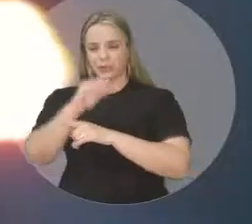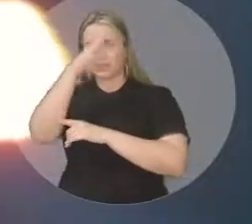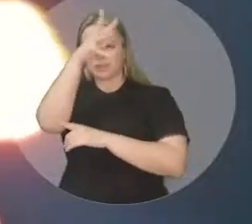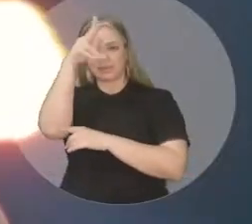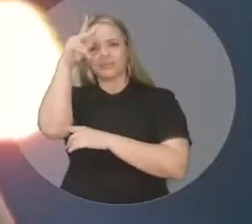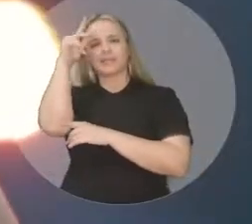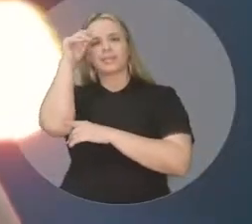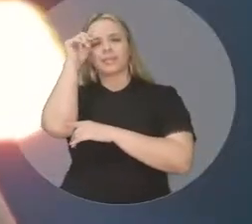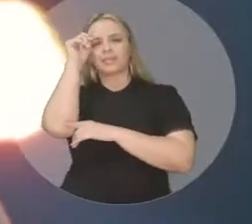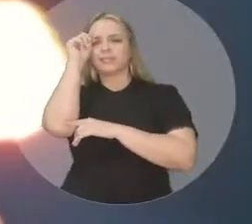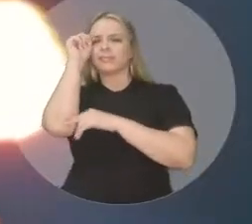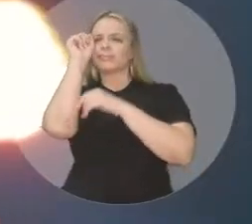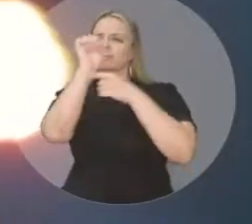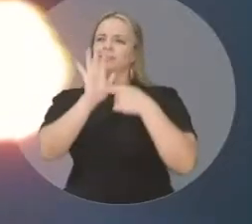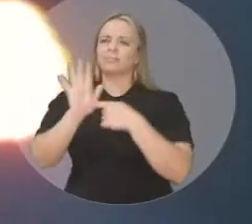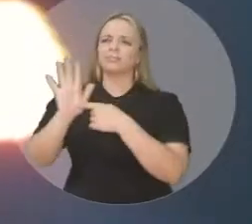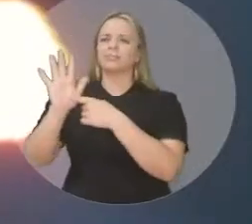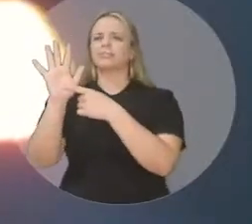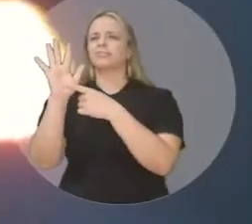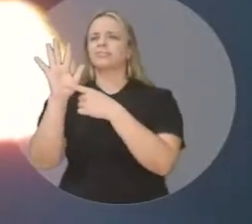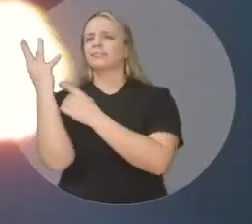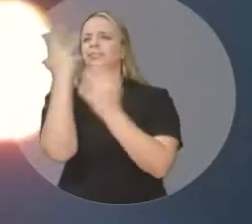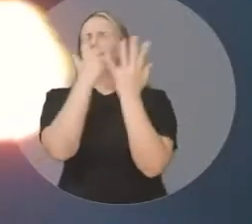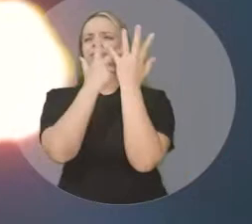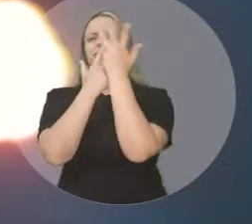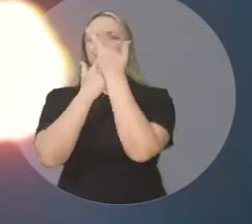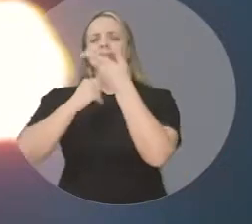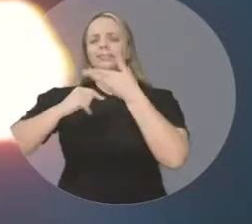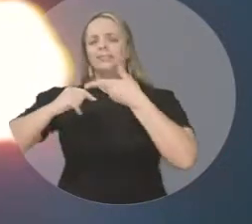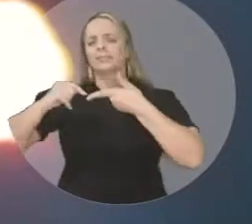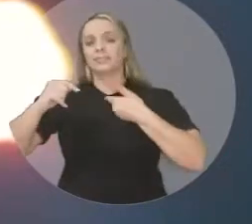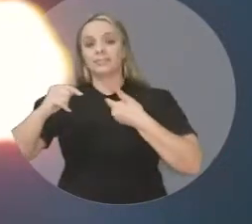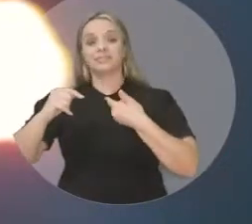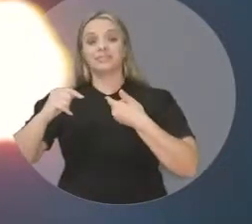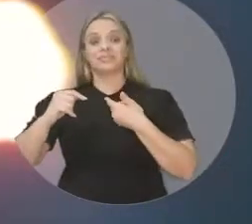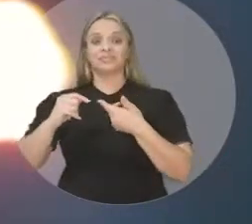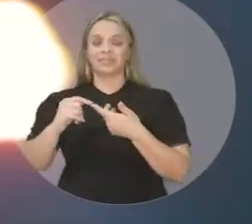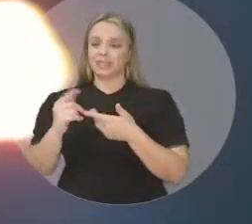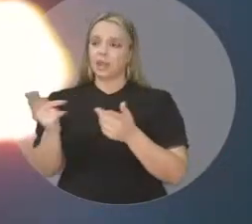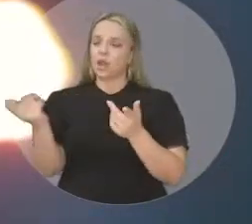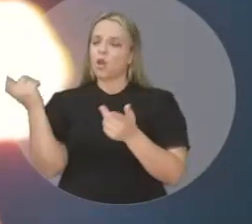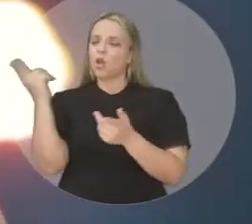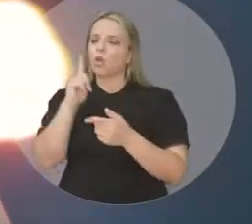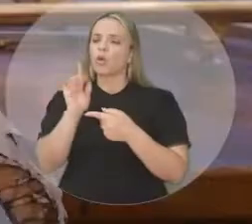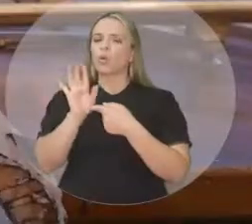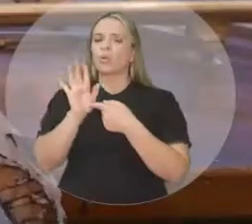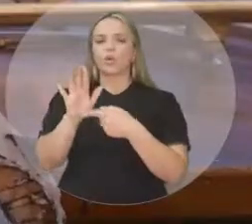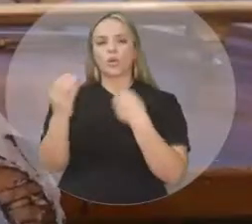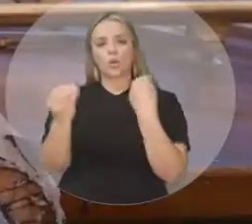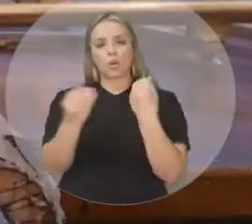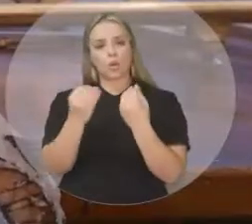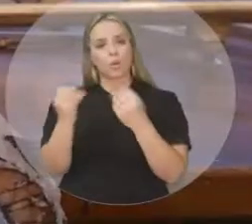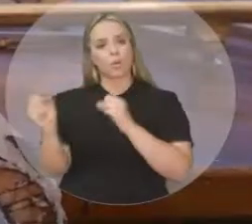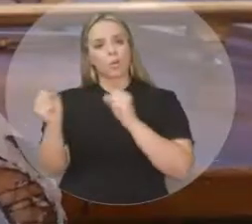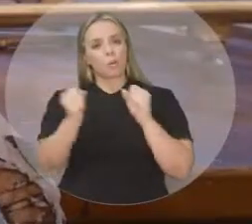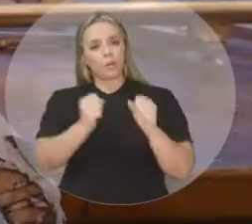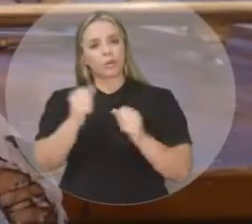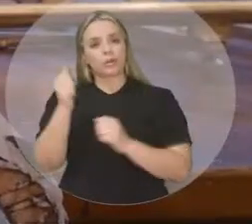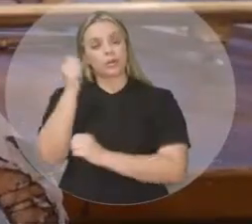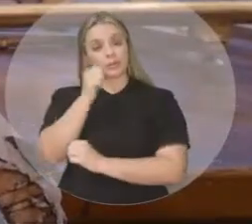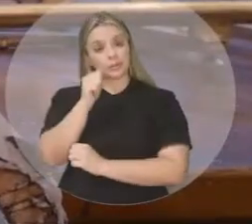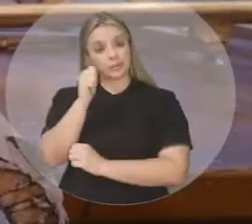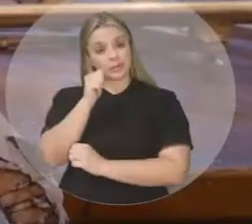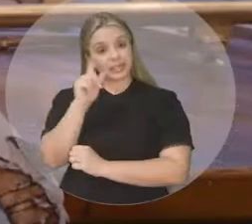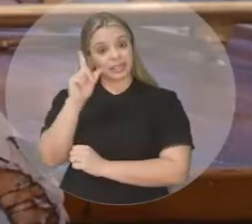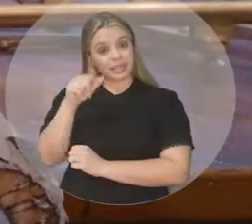esses obstáculos, eles vão aparecer e a gente tira de letra. O importante é tocar, a gente ama o que a gente faz. Tipo, Desert Punk